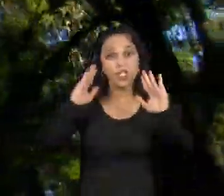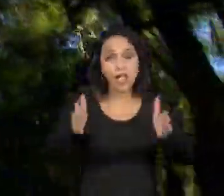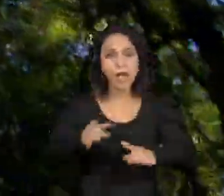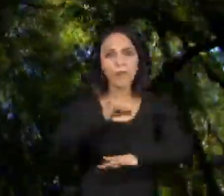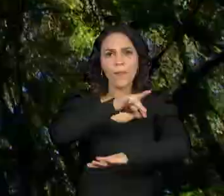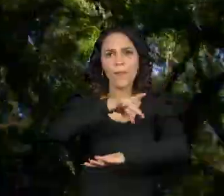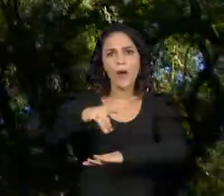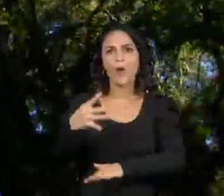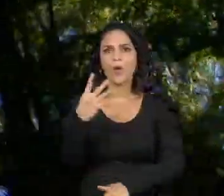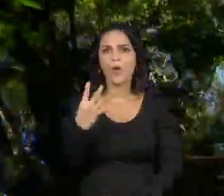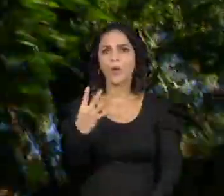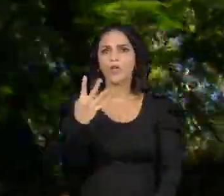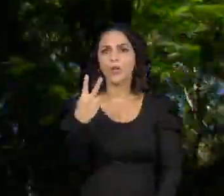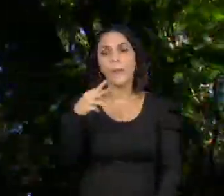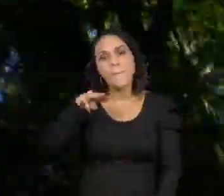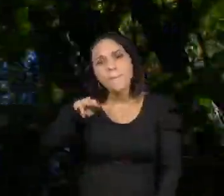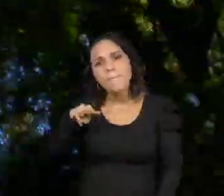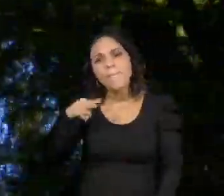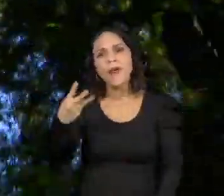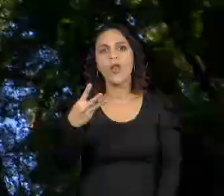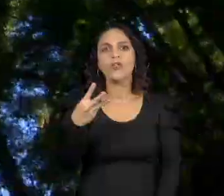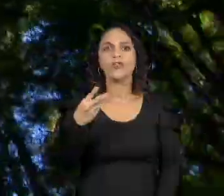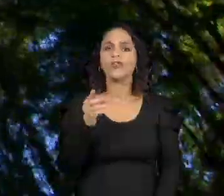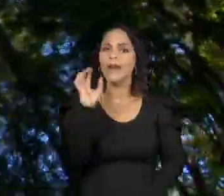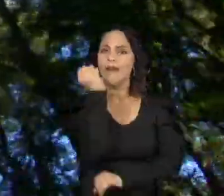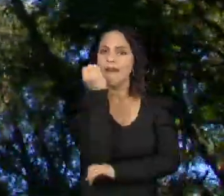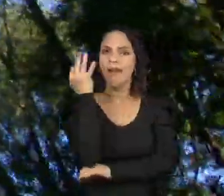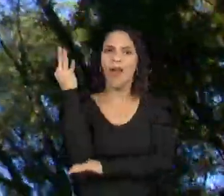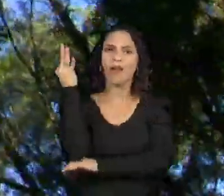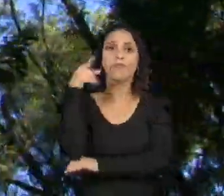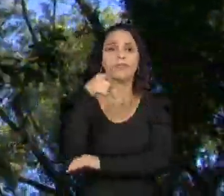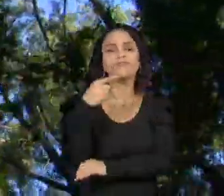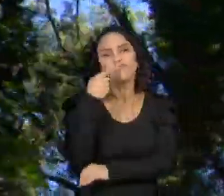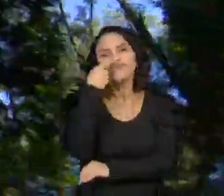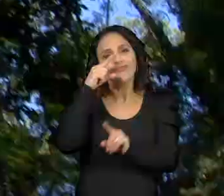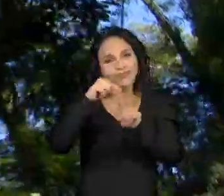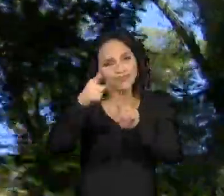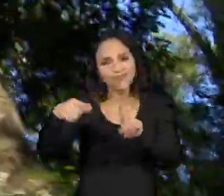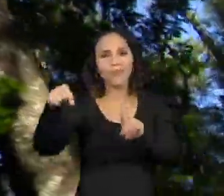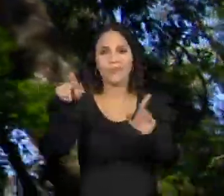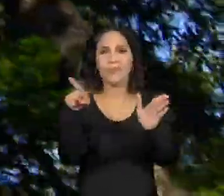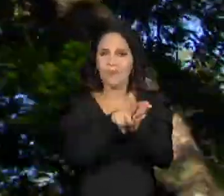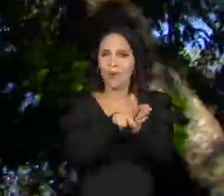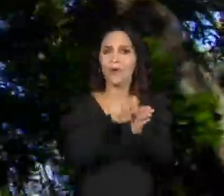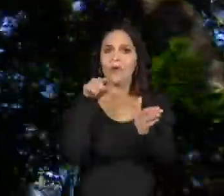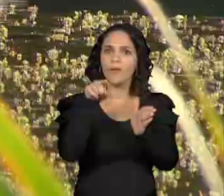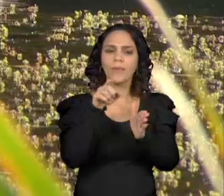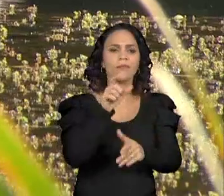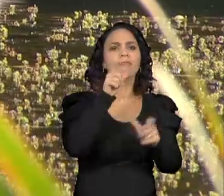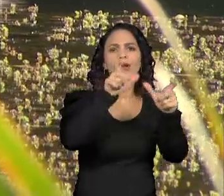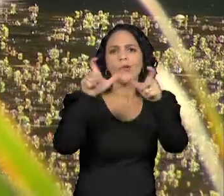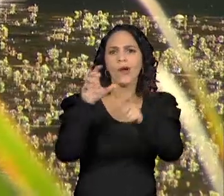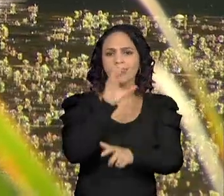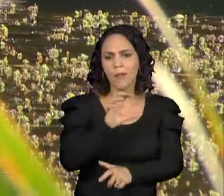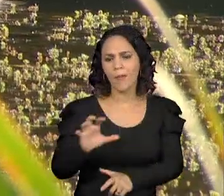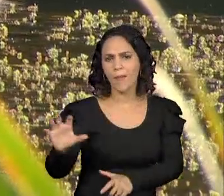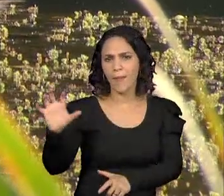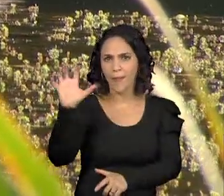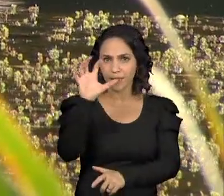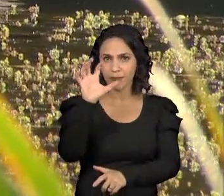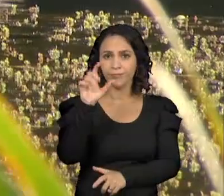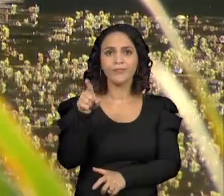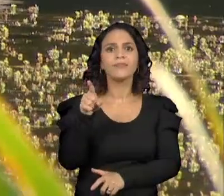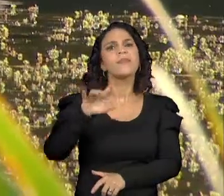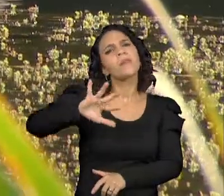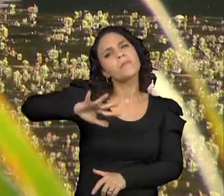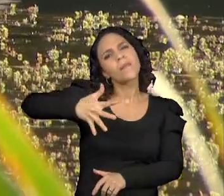de 42 milhões de mudas de árvores nativas em várias regiões da Mata Atlântica. Esse total